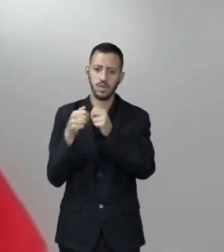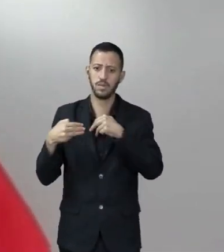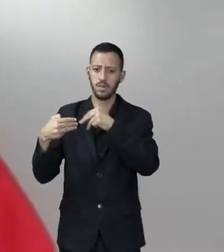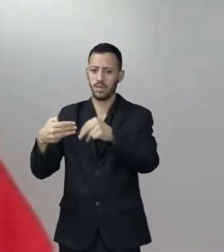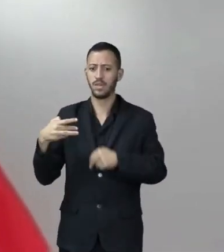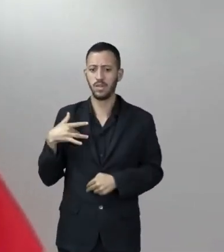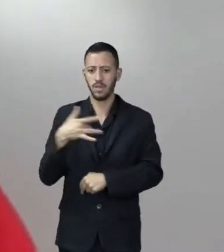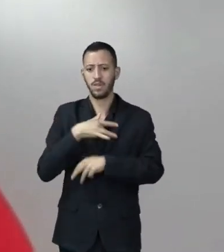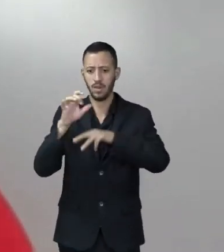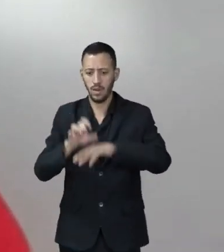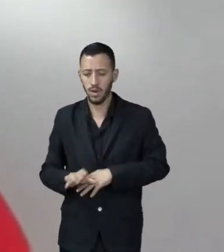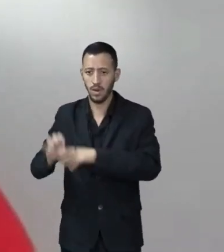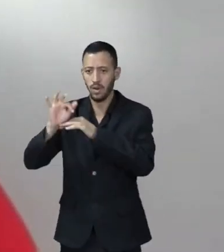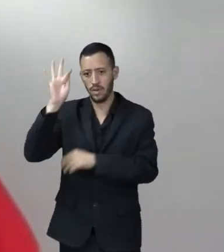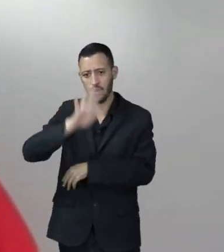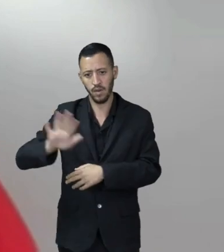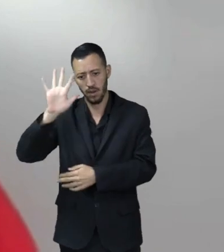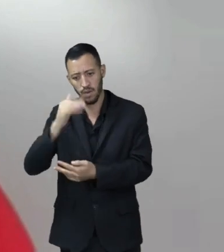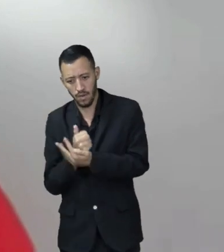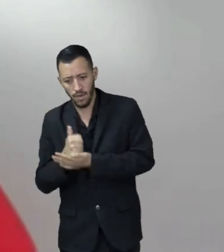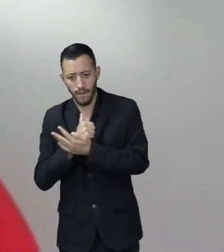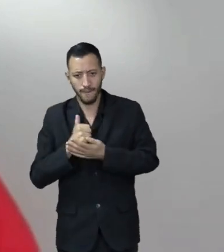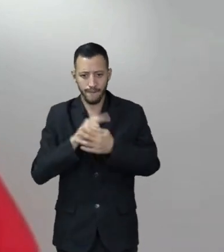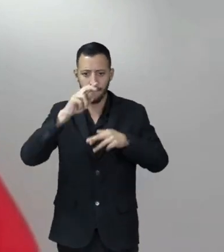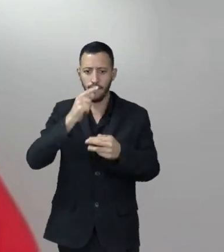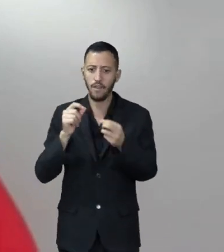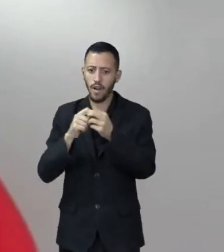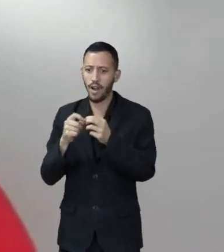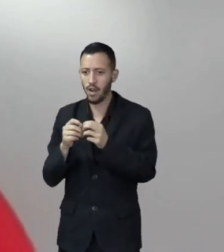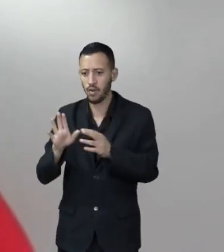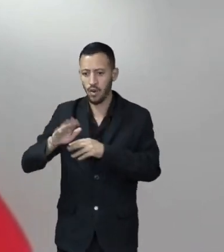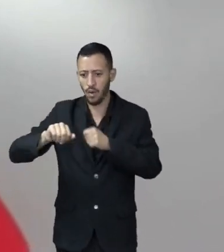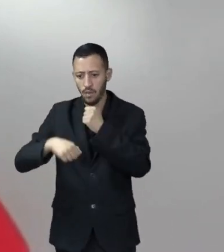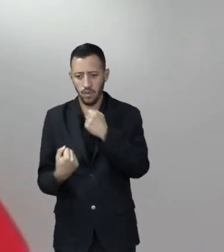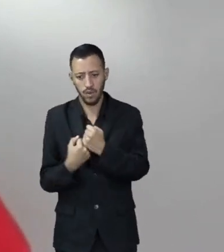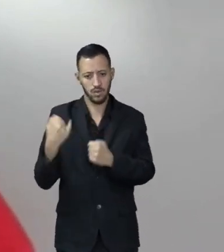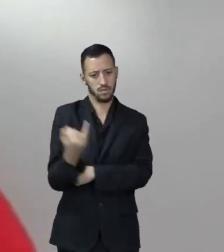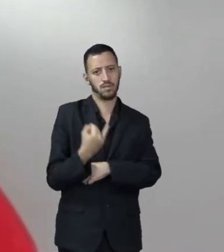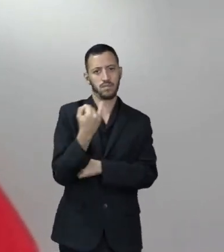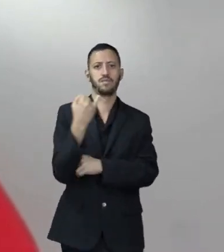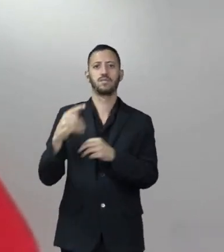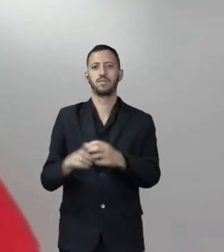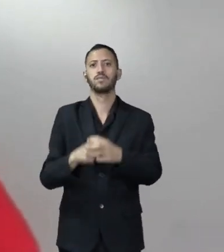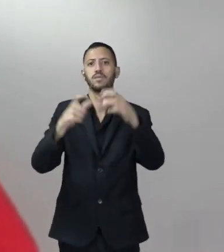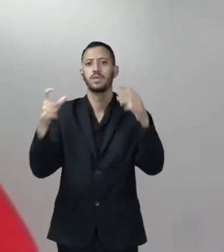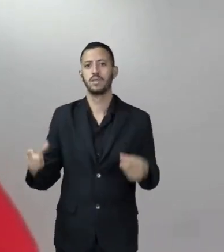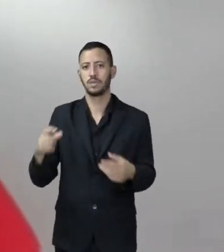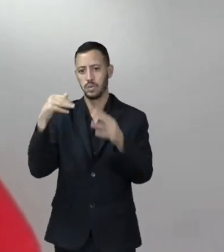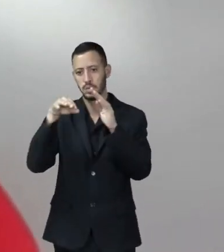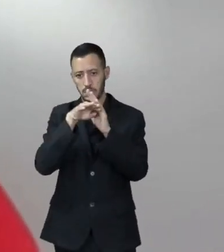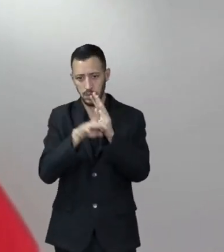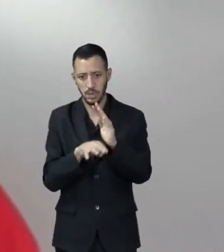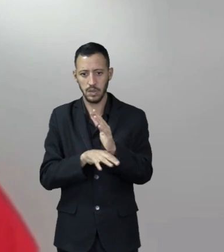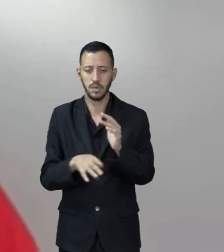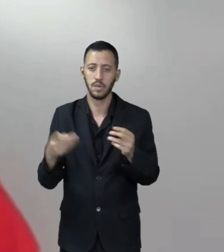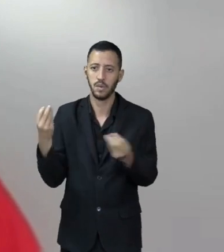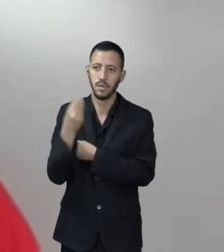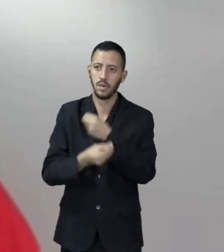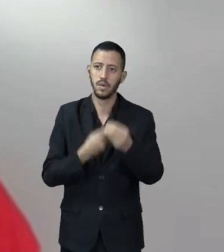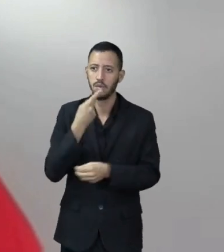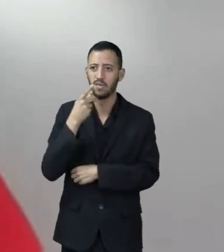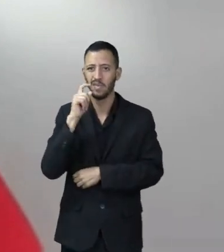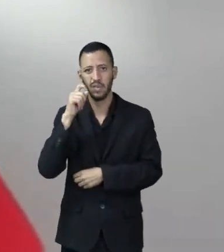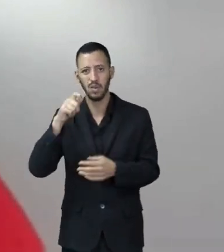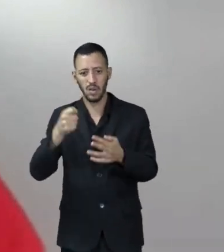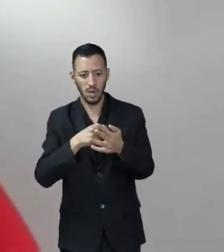Saúde, o Conselho Federal de Farmácia, fazendo essa ponte de assessoria tão importante, a gente aumentou a prescrição de PEP e PrEP, que antes eram só